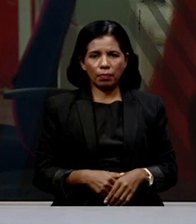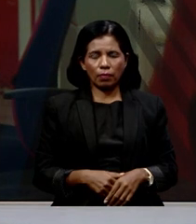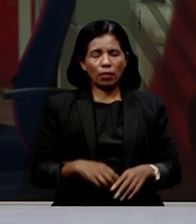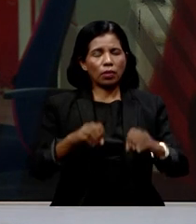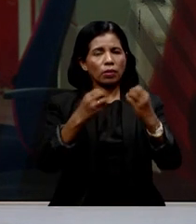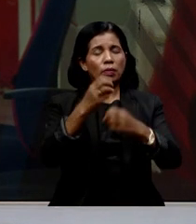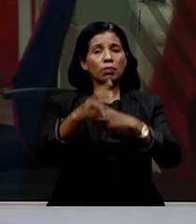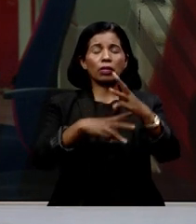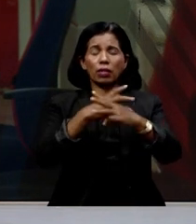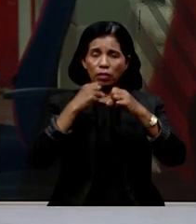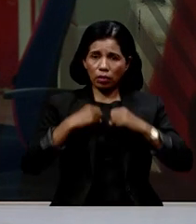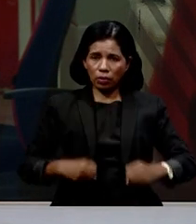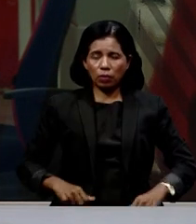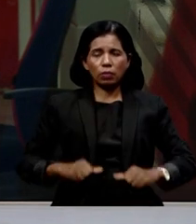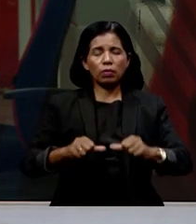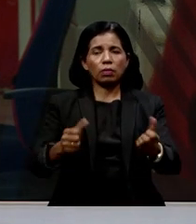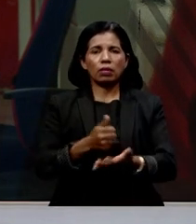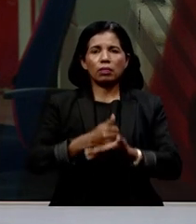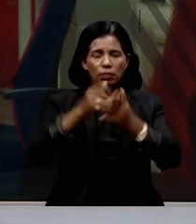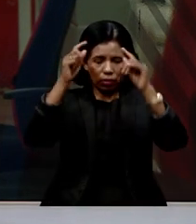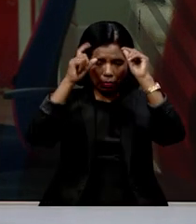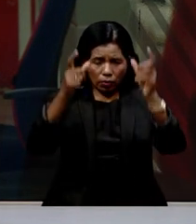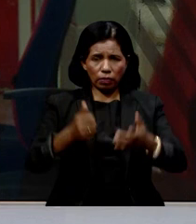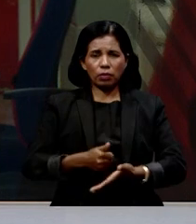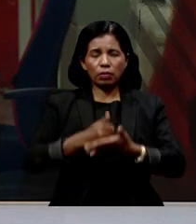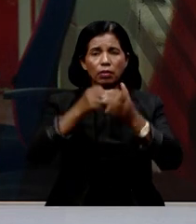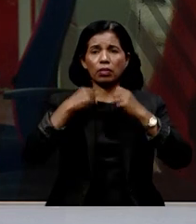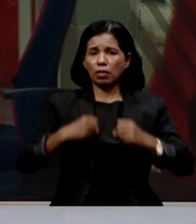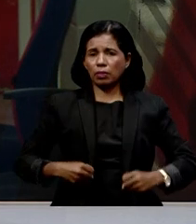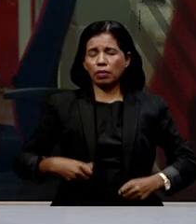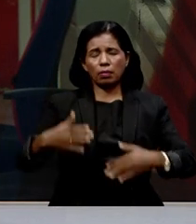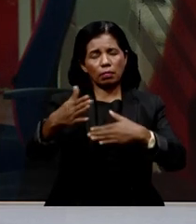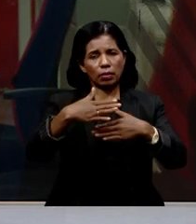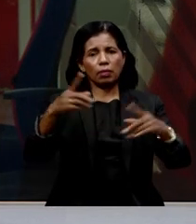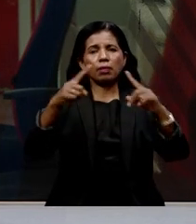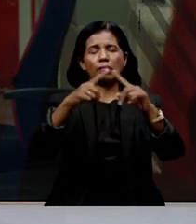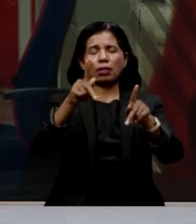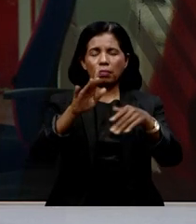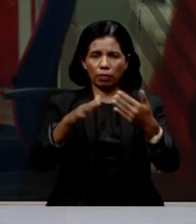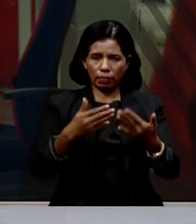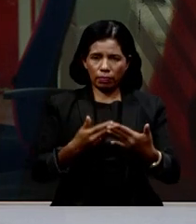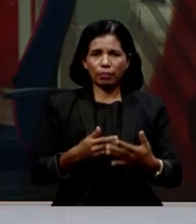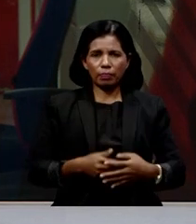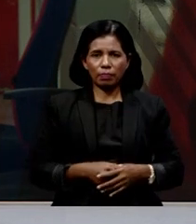Organização Mundial de Saúde continua apoio Timor-Leste onde foi o atendimento saúde na BBC para o povo.